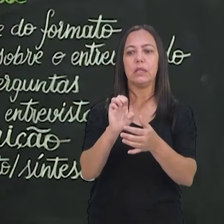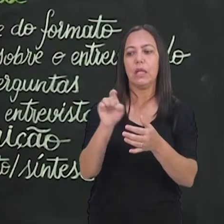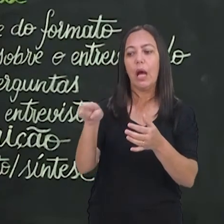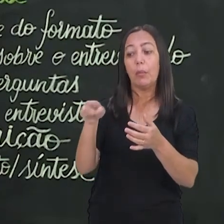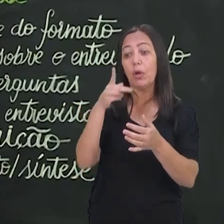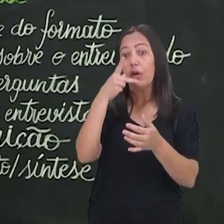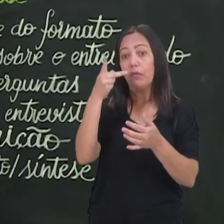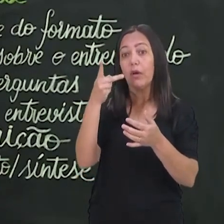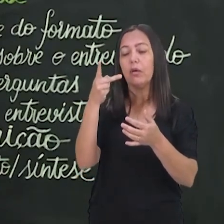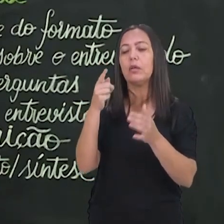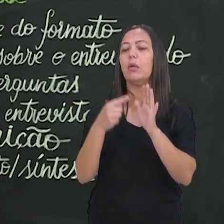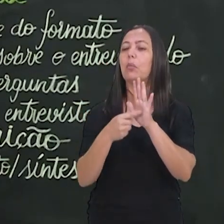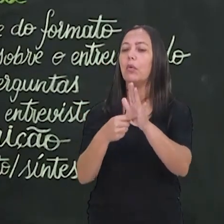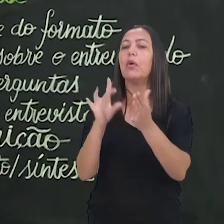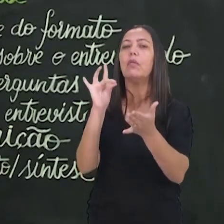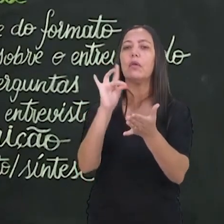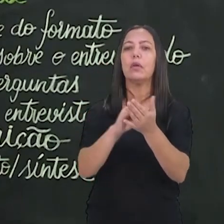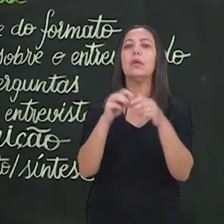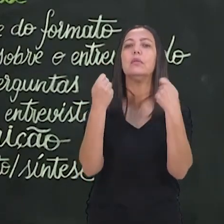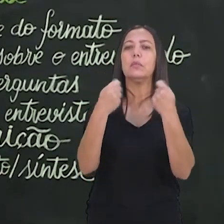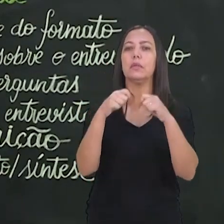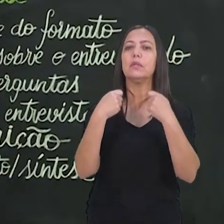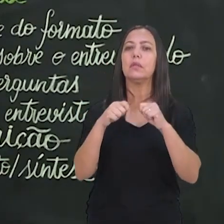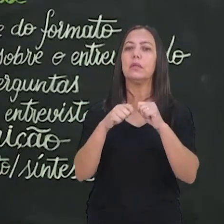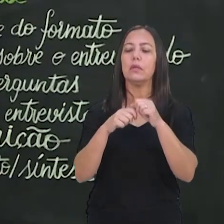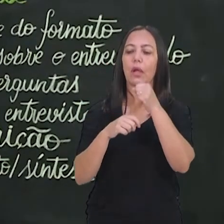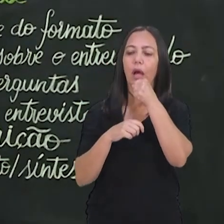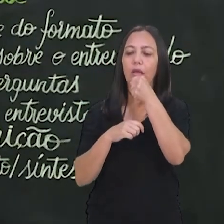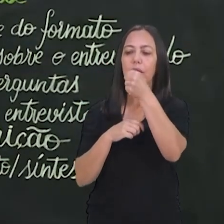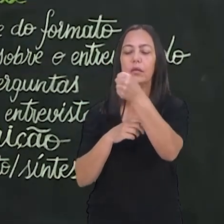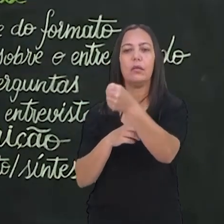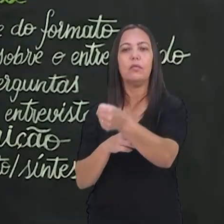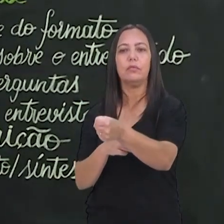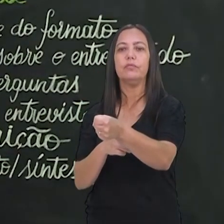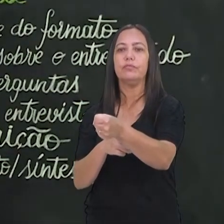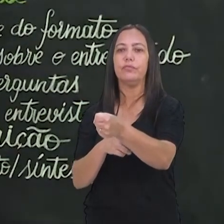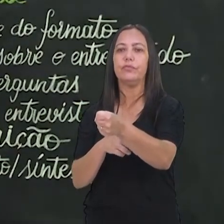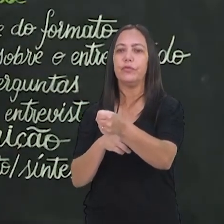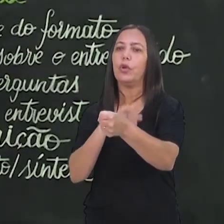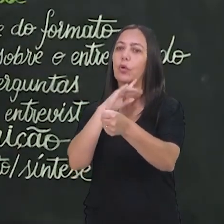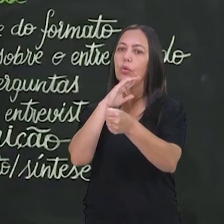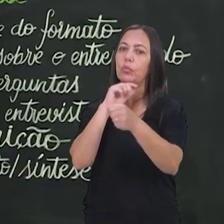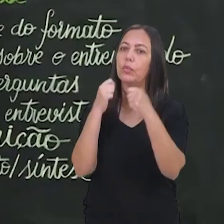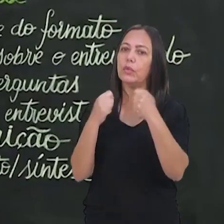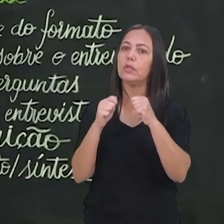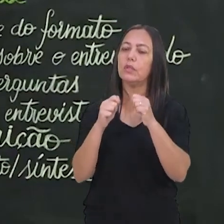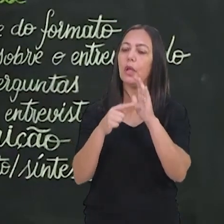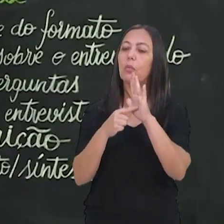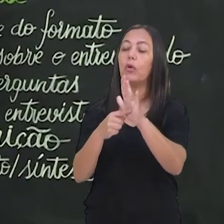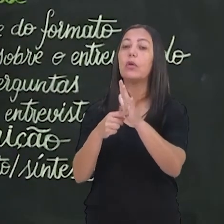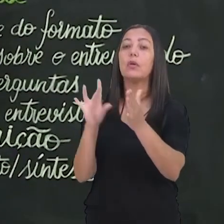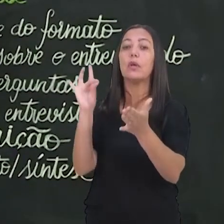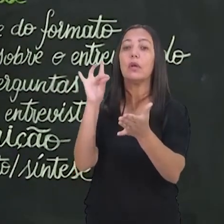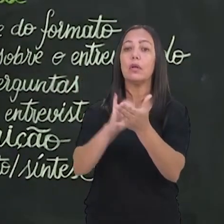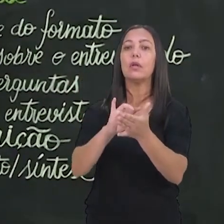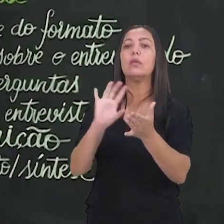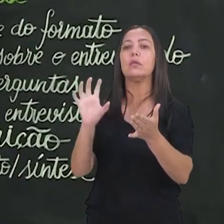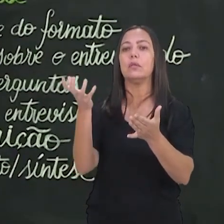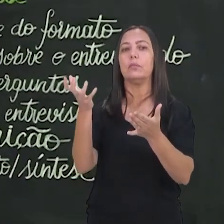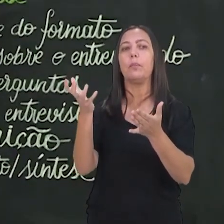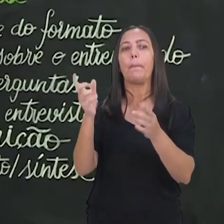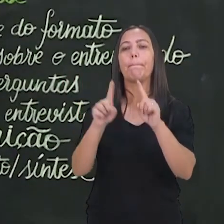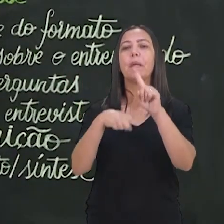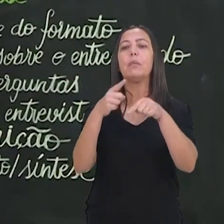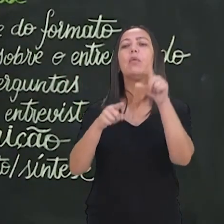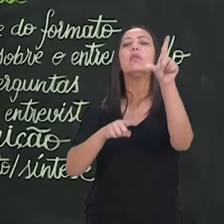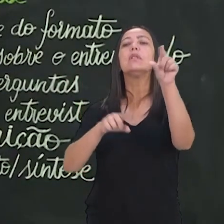você vai estar desviando a informação e você vai estar mentindo, ou seja, o valor dessa entrevista vai ser zero, né? Logo depois que você elabora tudo isso, transcreve,